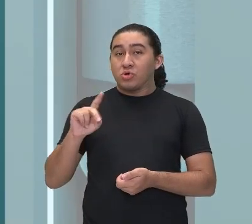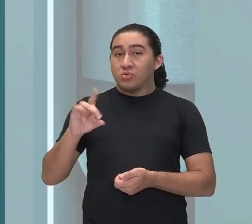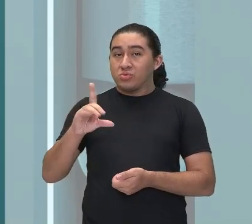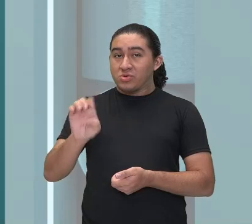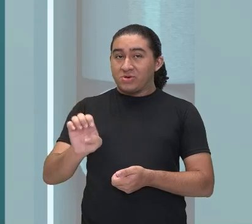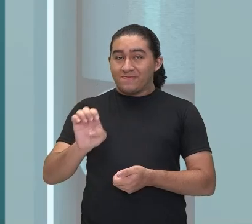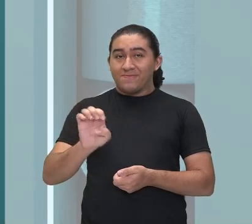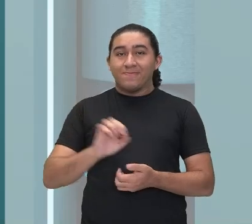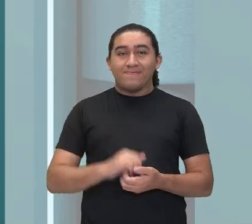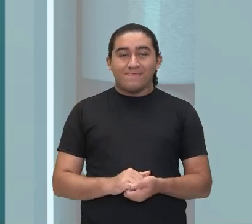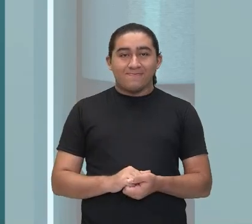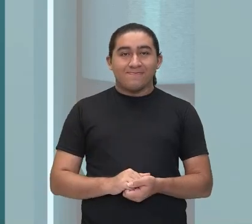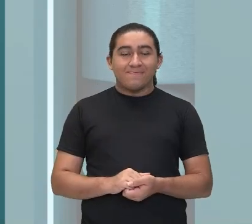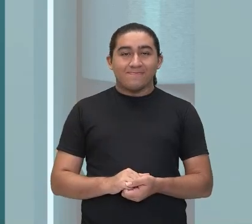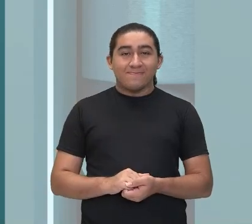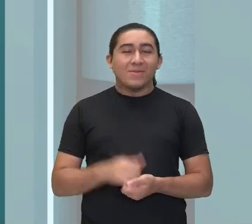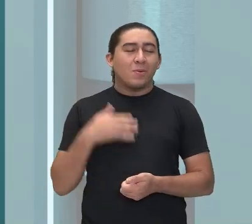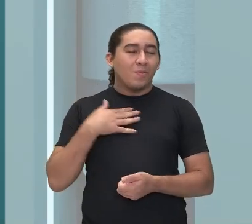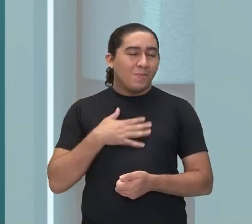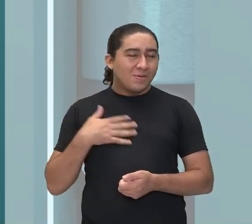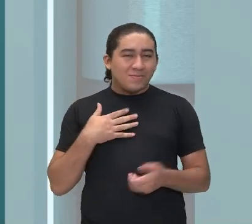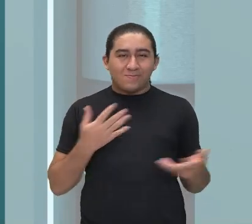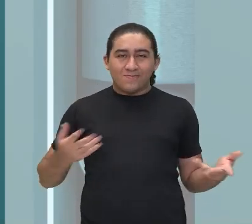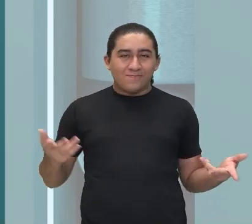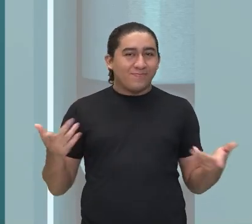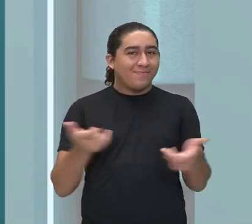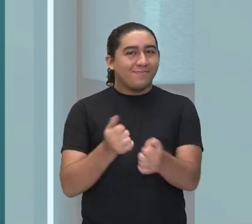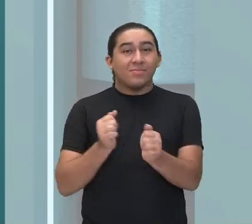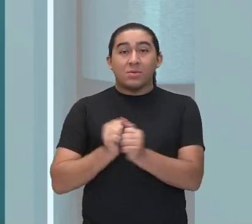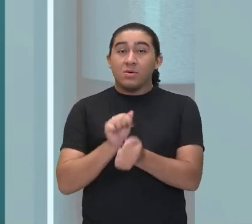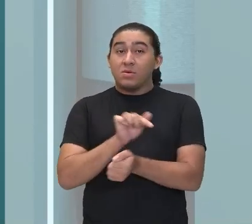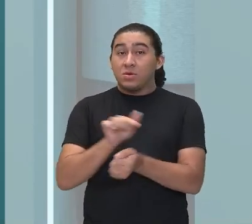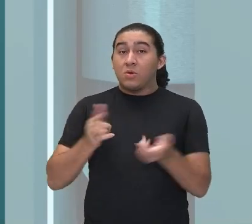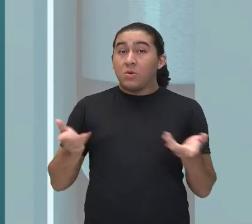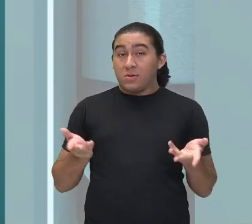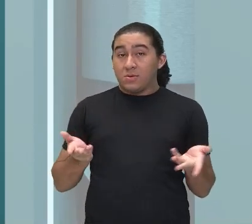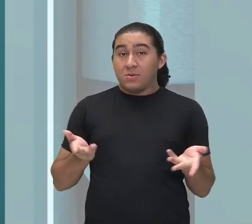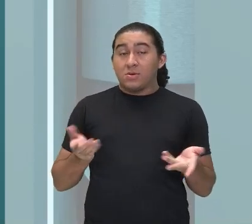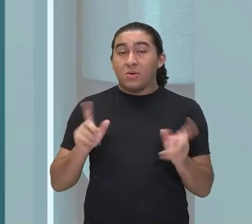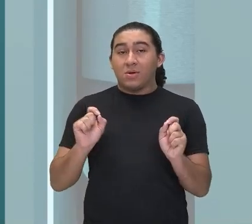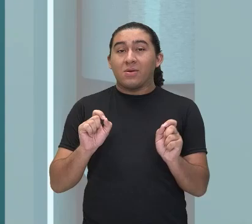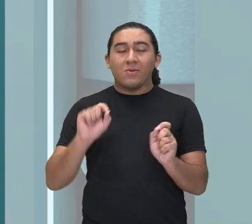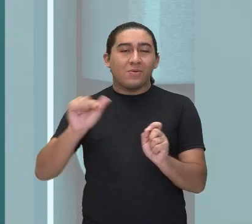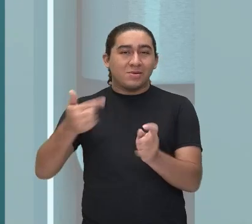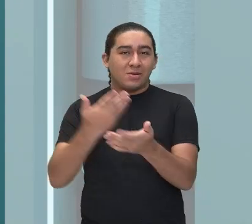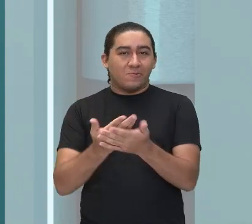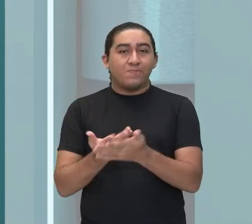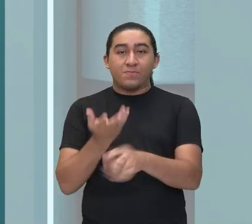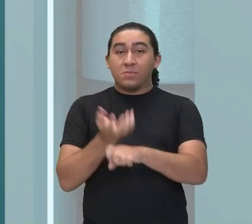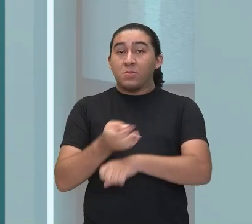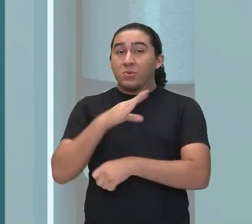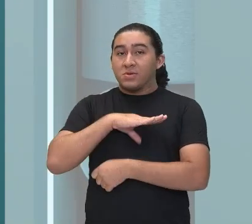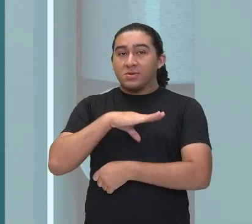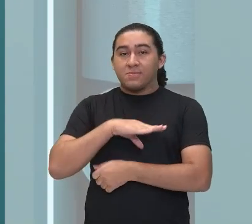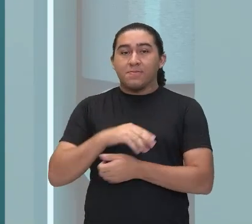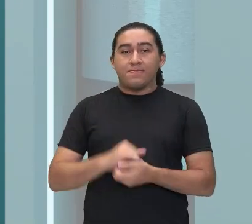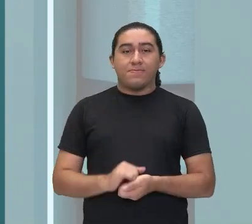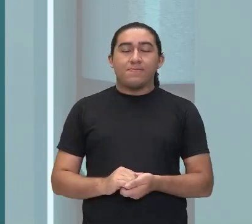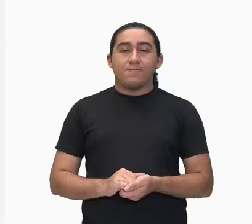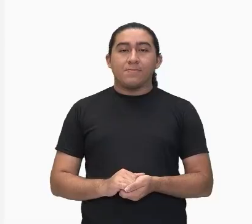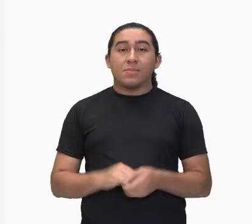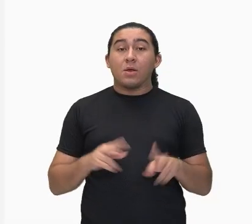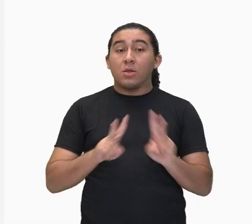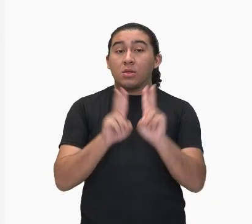Risonilde Araújo e é um prazer enorme estar aqui com vocês para mais uma aula de língua portuguesa. Vamos ver qual